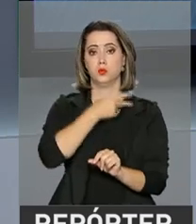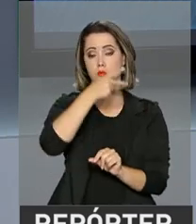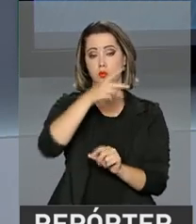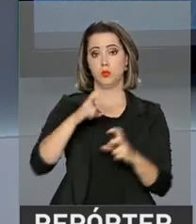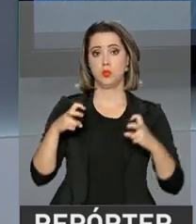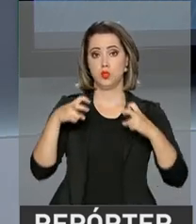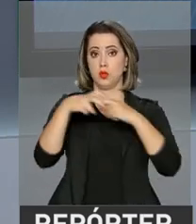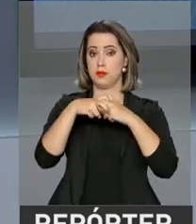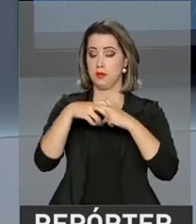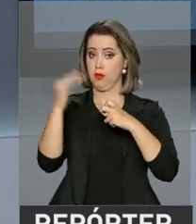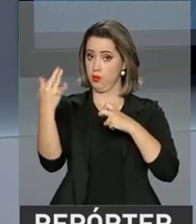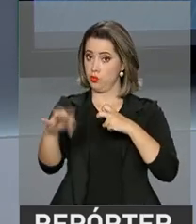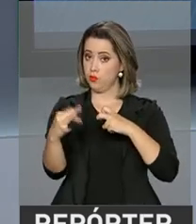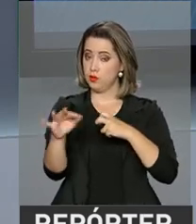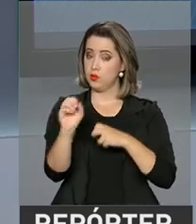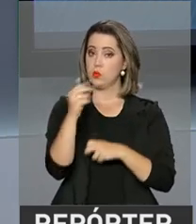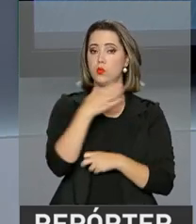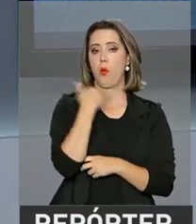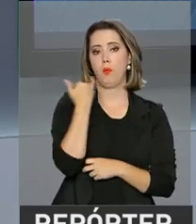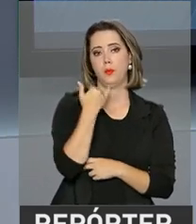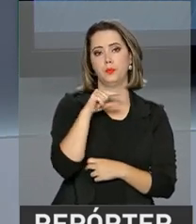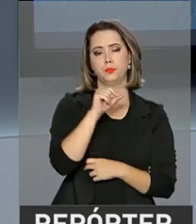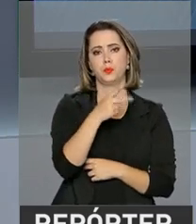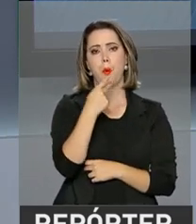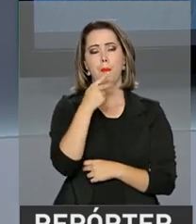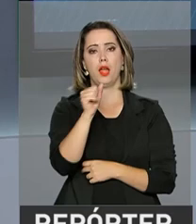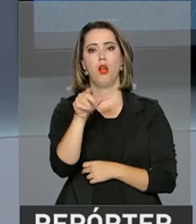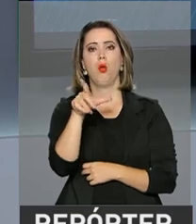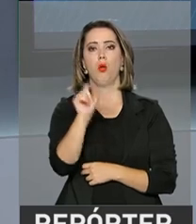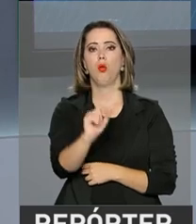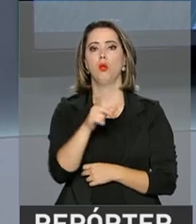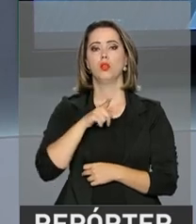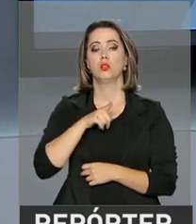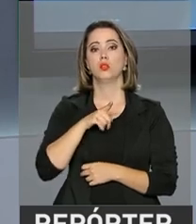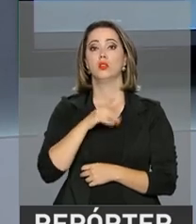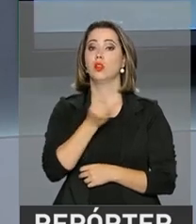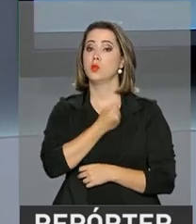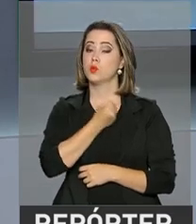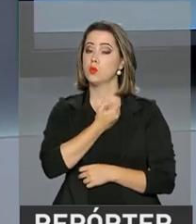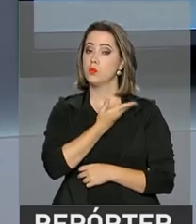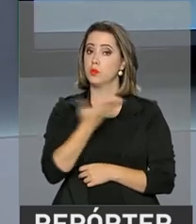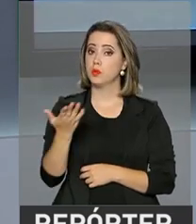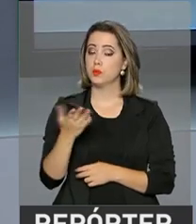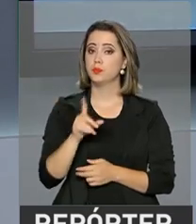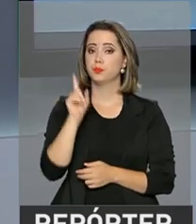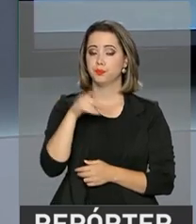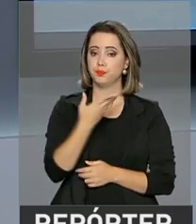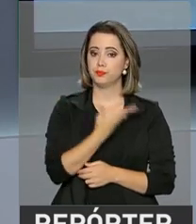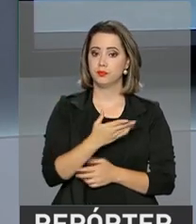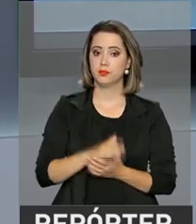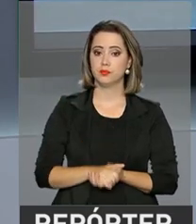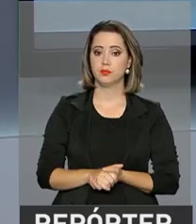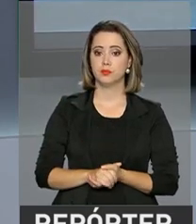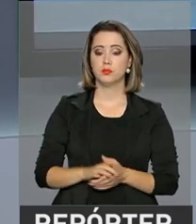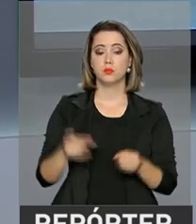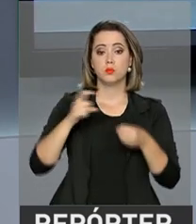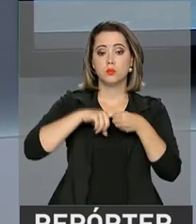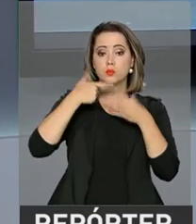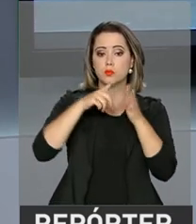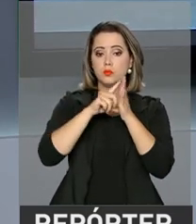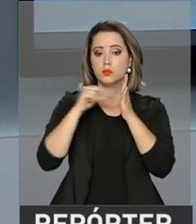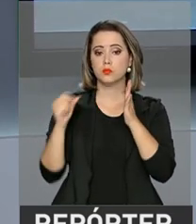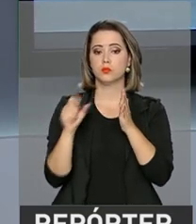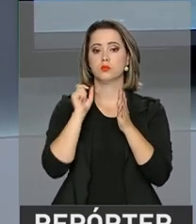feridos e mortos. O repórter Paulo La Sálvia tem os números da PRF. Paulo, é com você. Voltamos aqui do